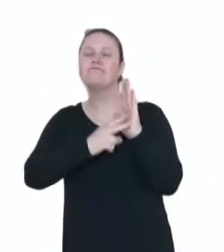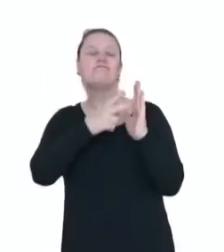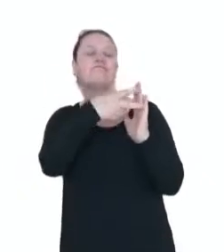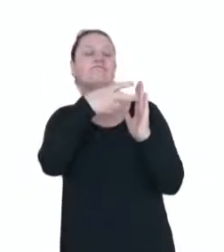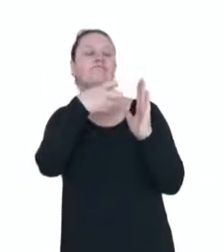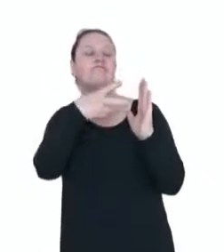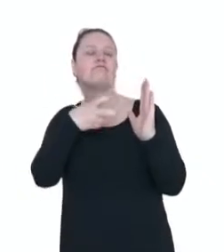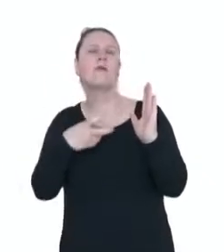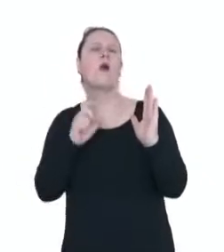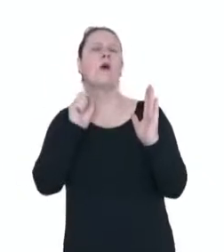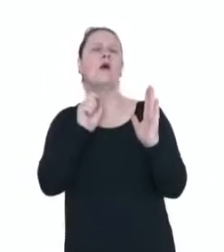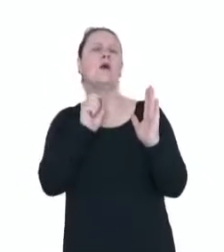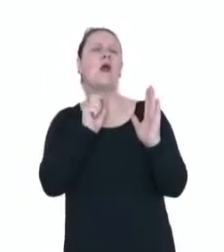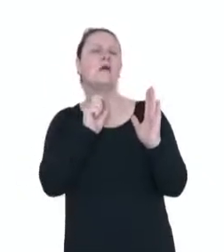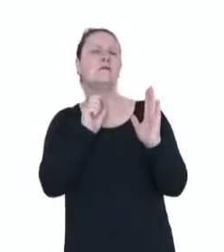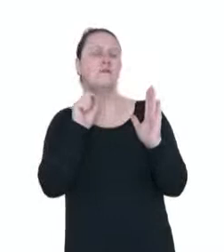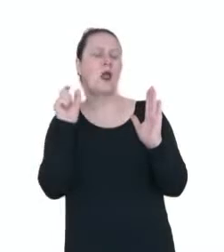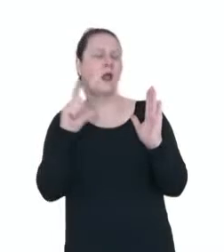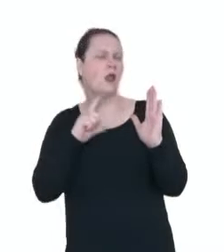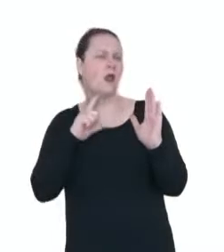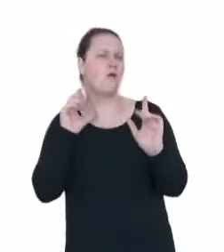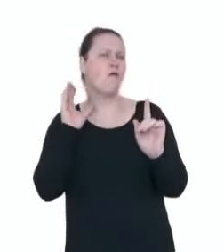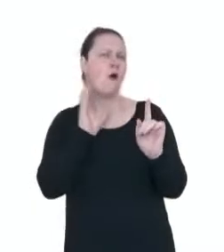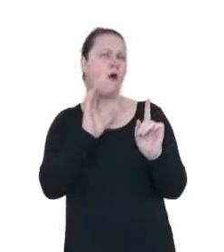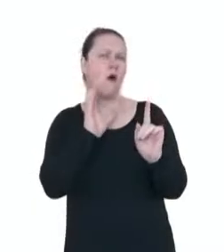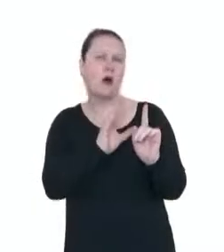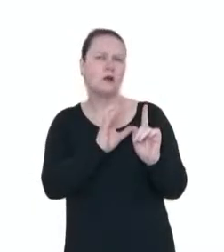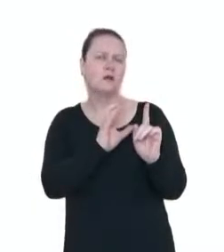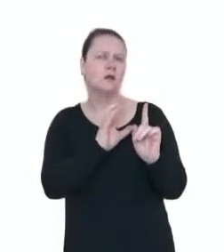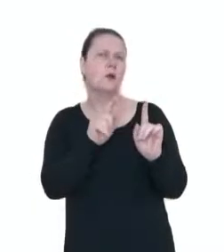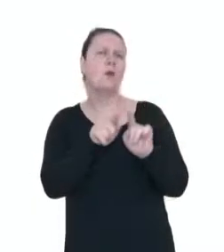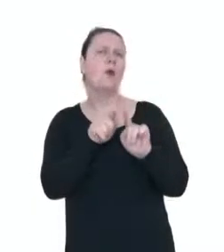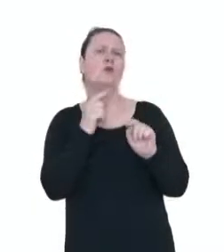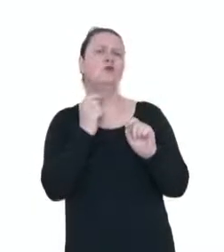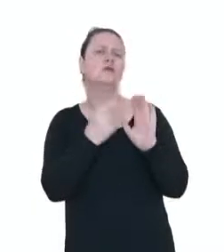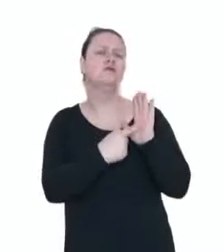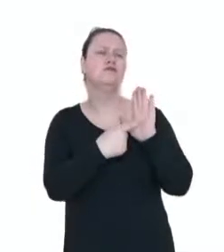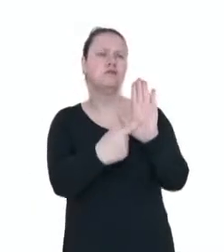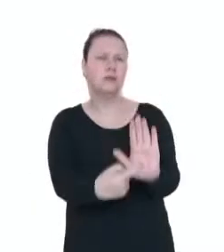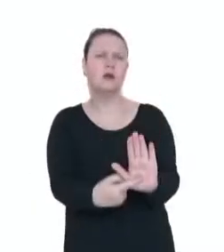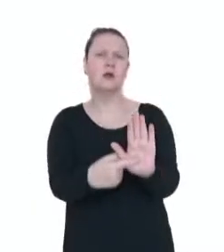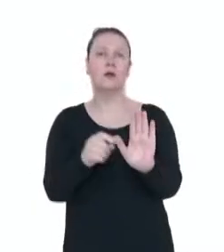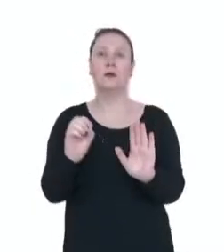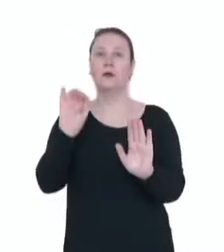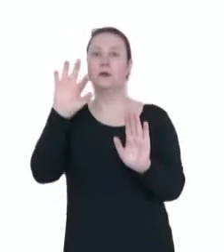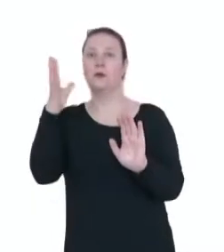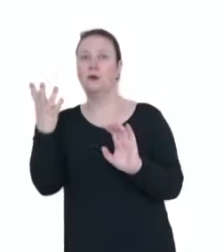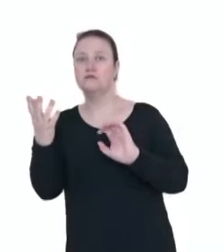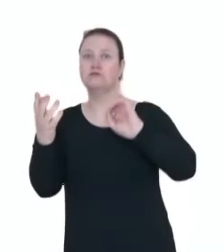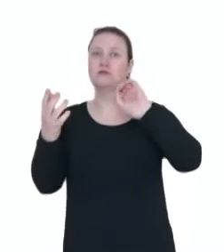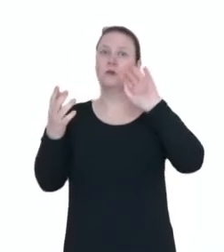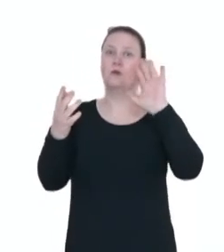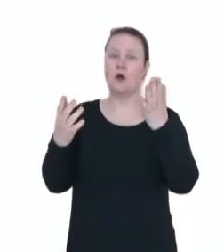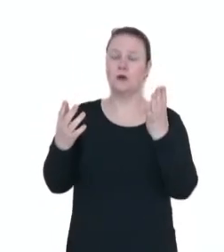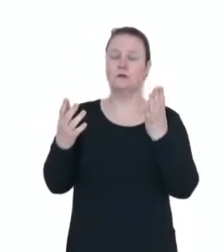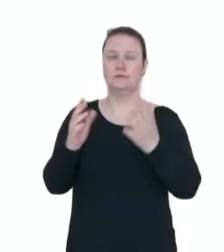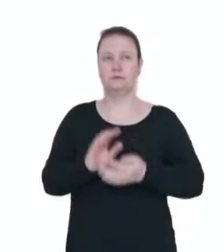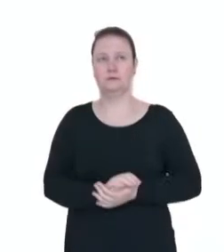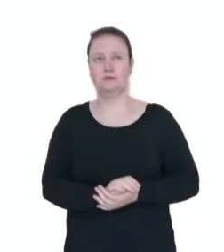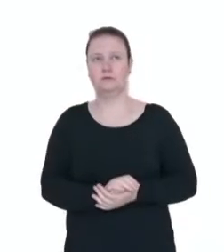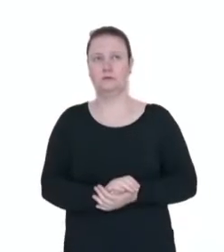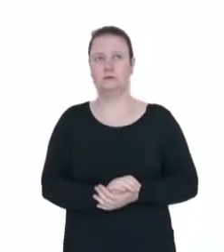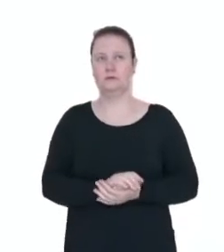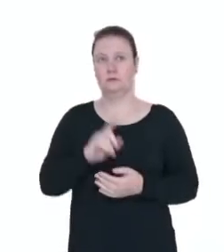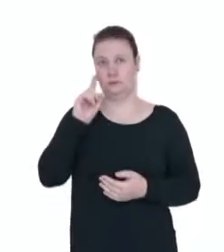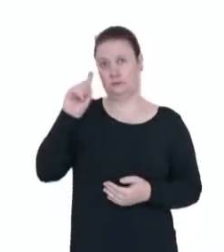algumas influências, né? Há uma apresentação de alguns fatos em sequência temporal, como se fosse um enredo. Então,